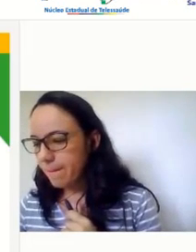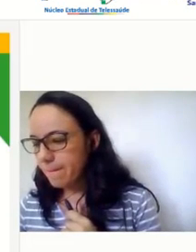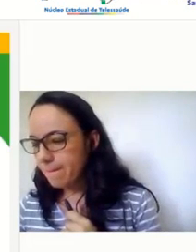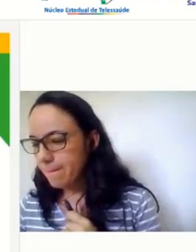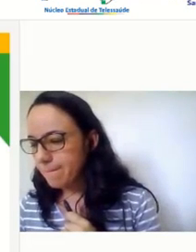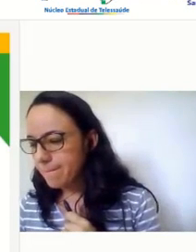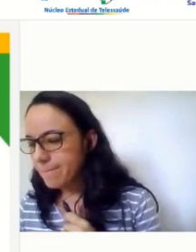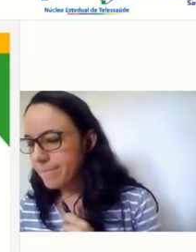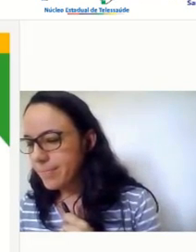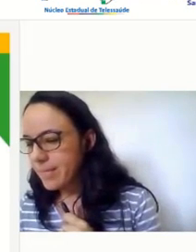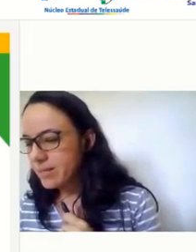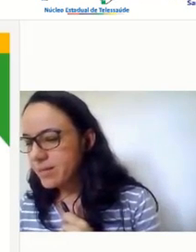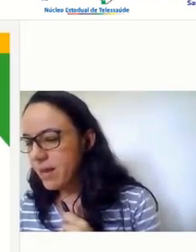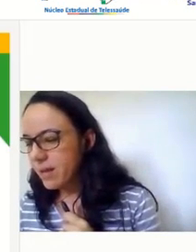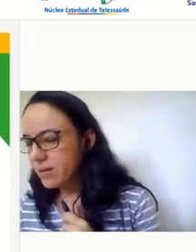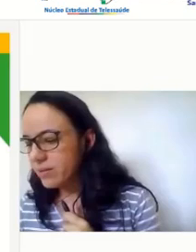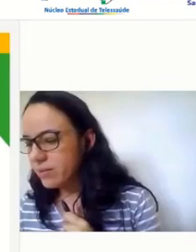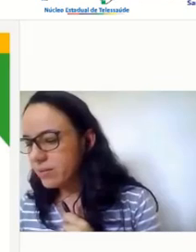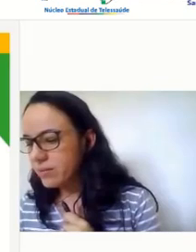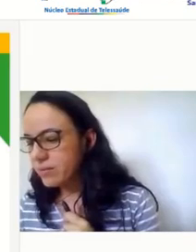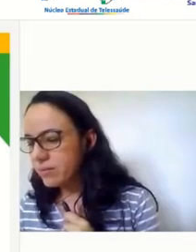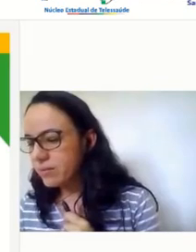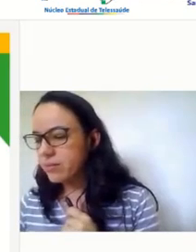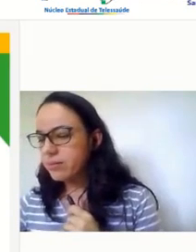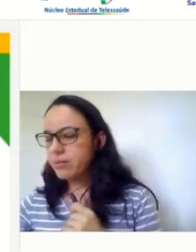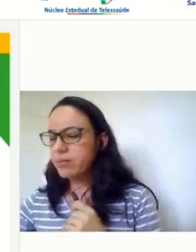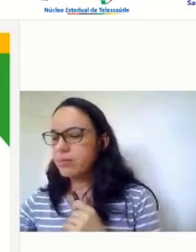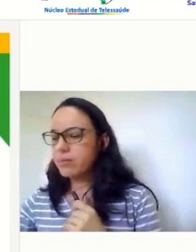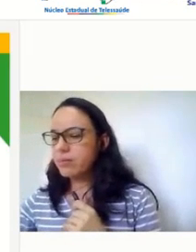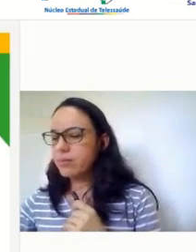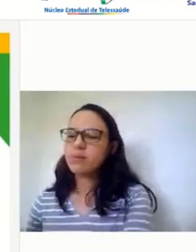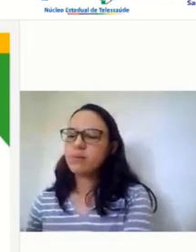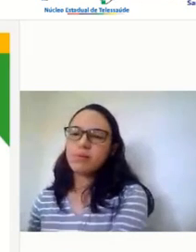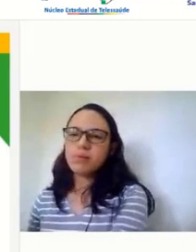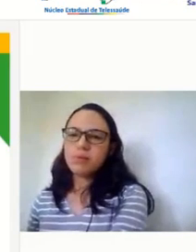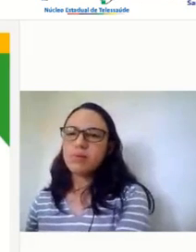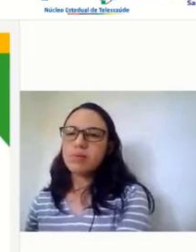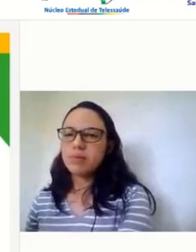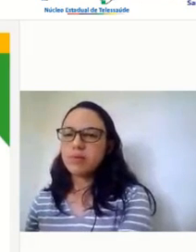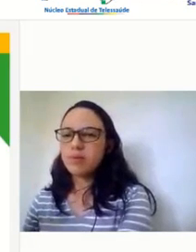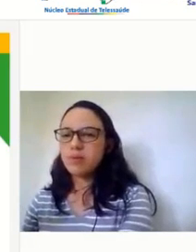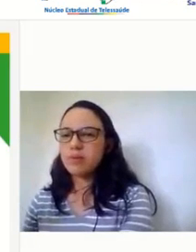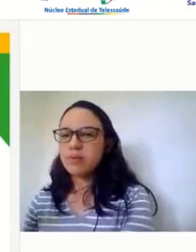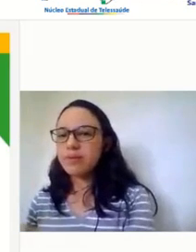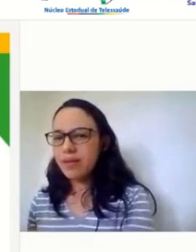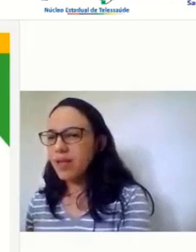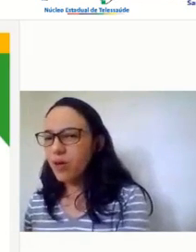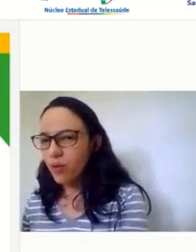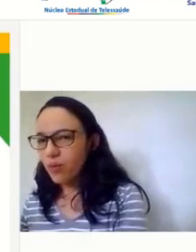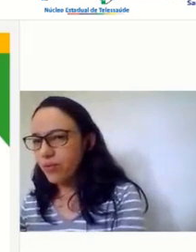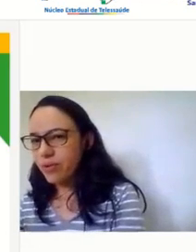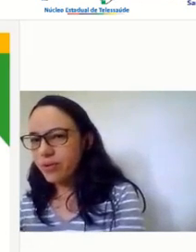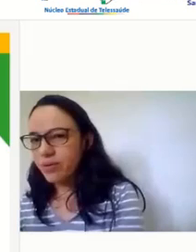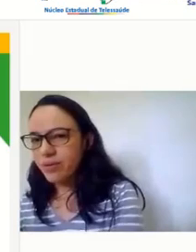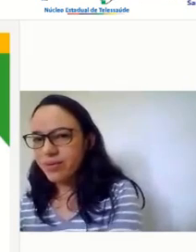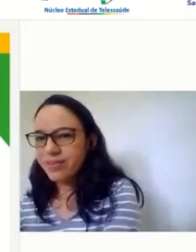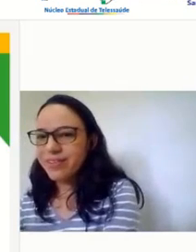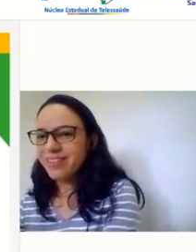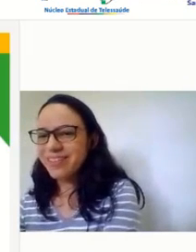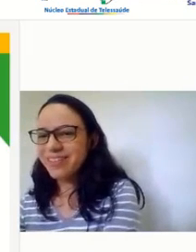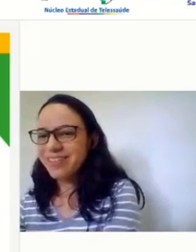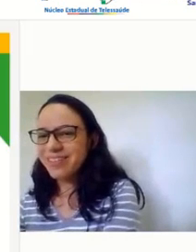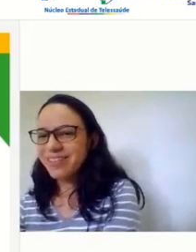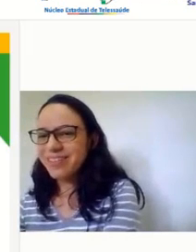pelo pelo celular será que tem como mil desculpas interromper o